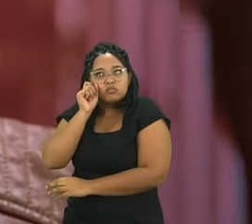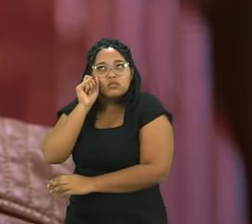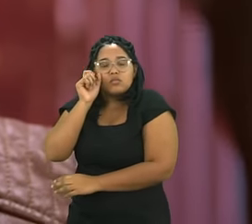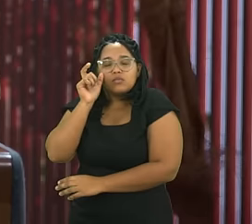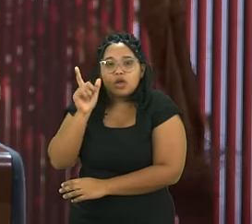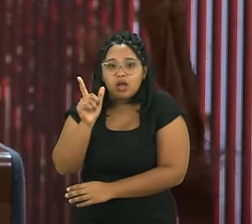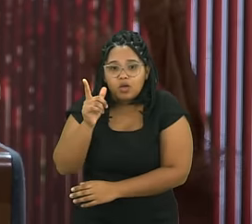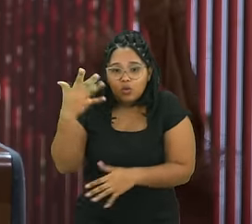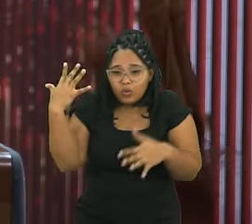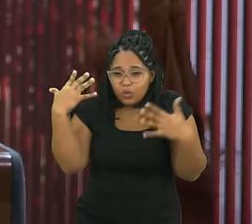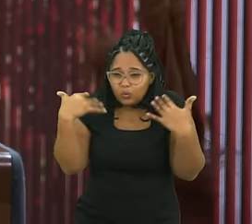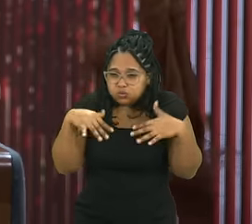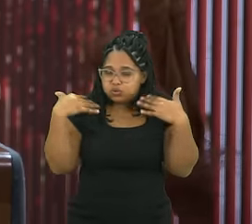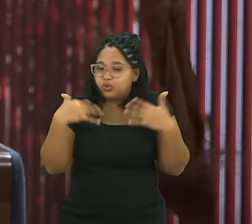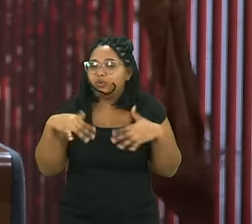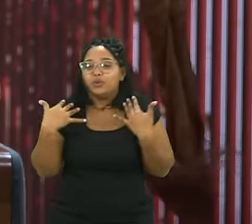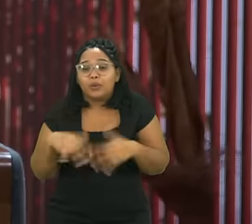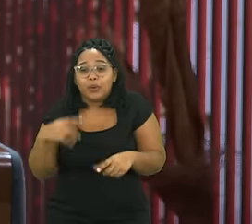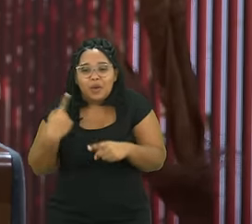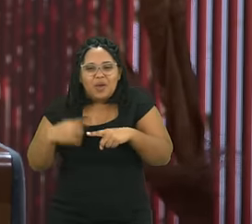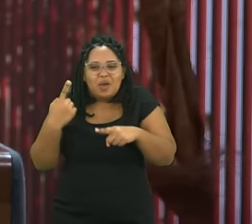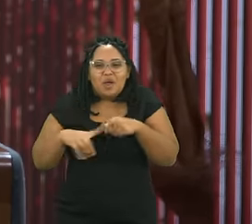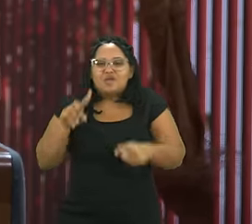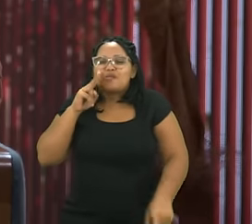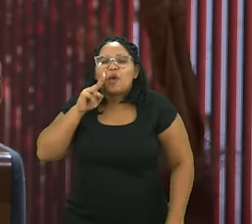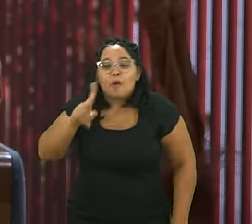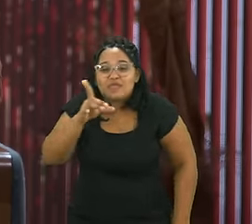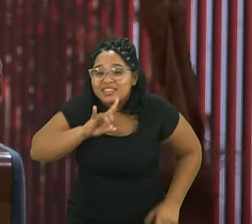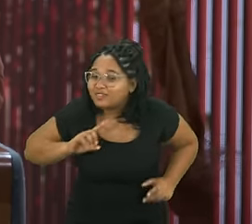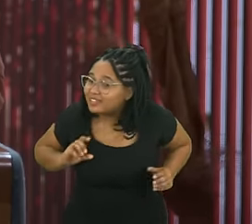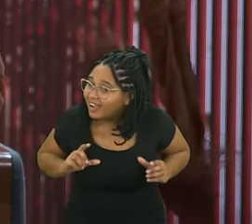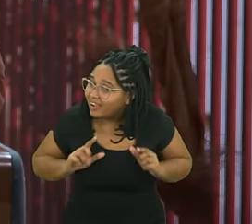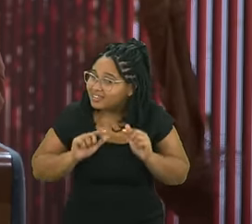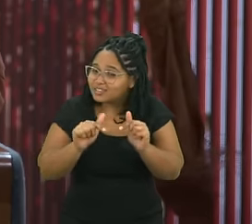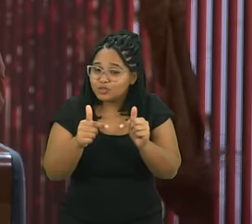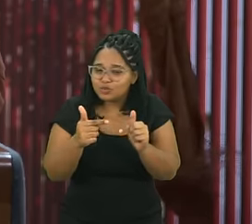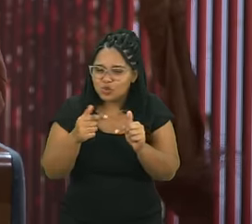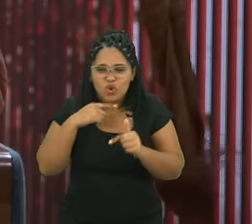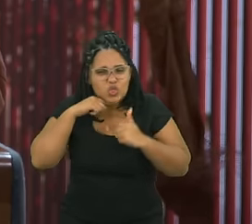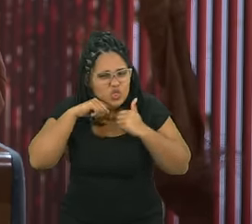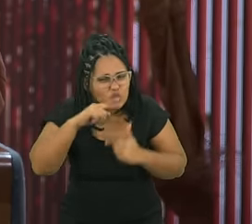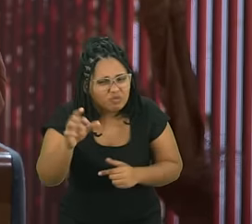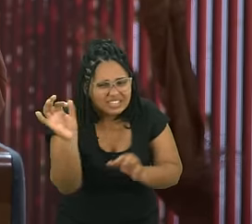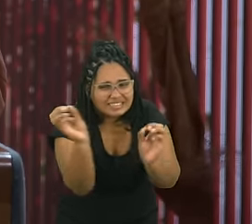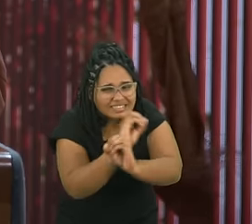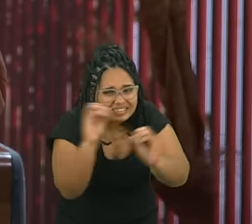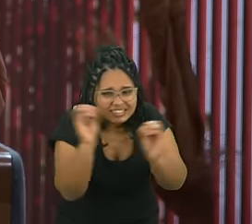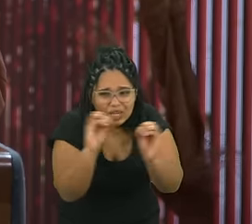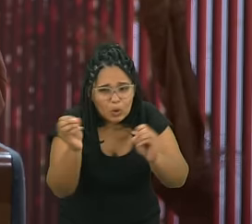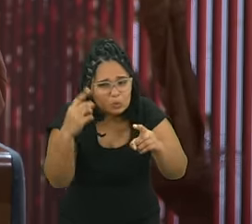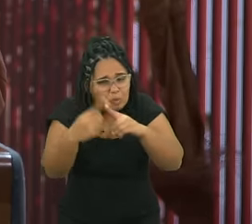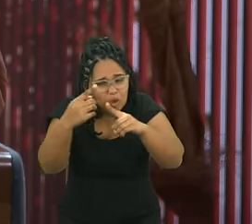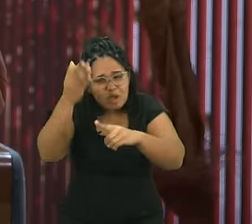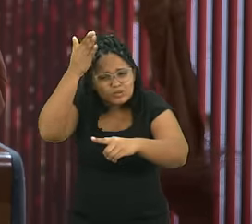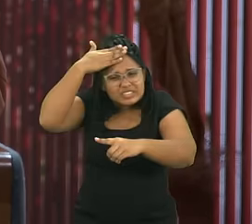vi o operar de Deus naquele momento. E ali eu não tive dúvida que Deus